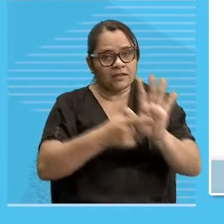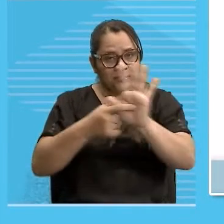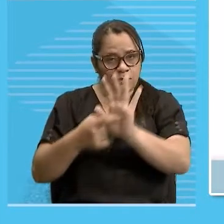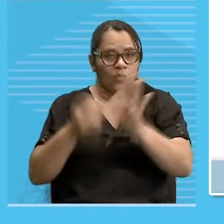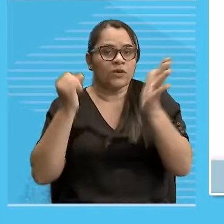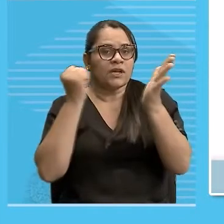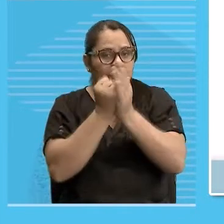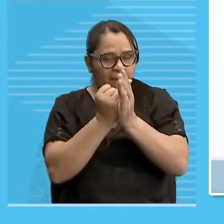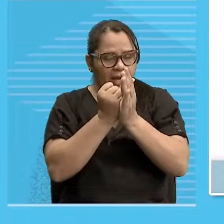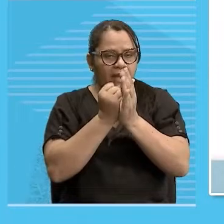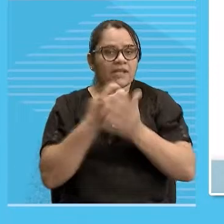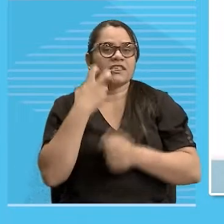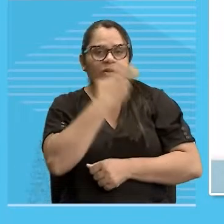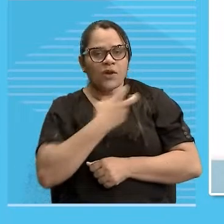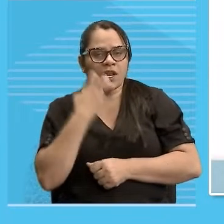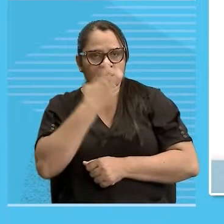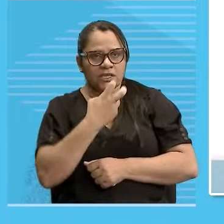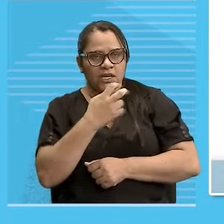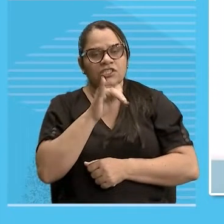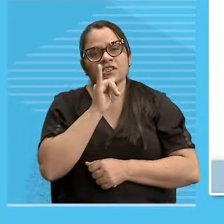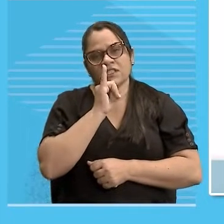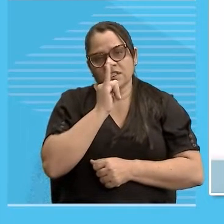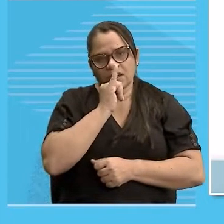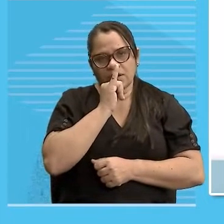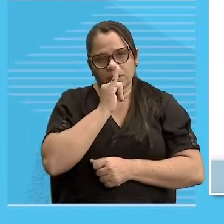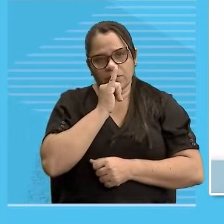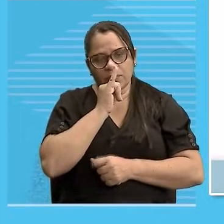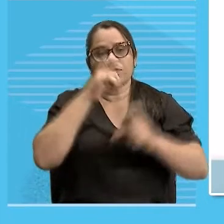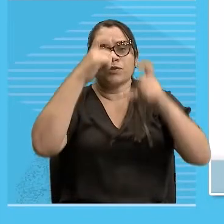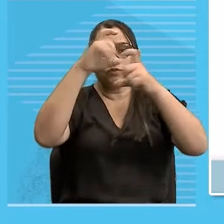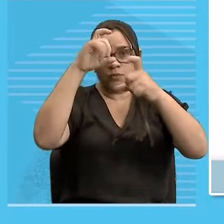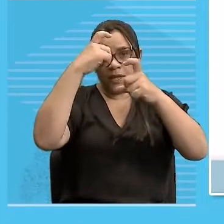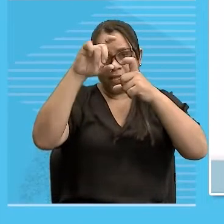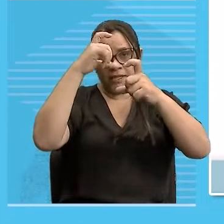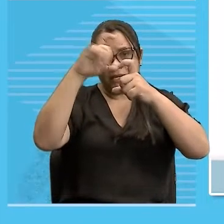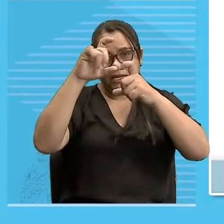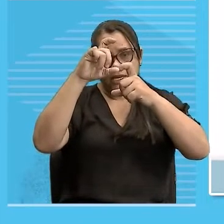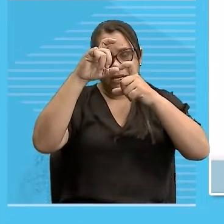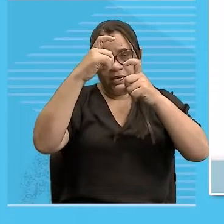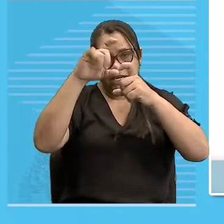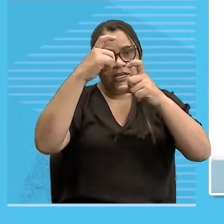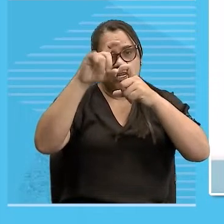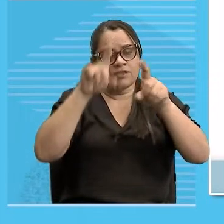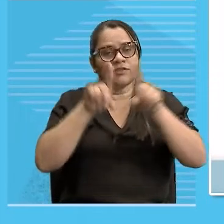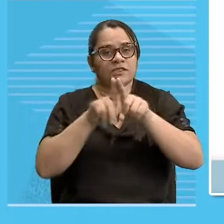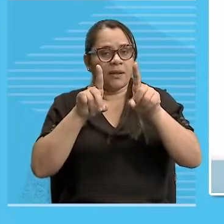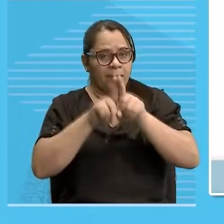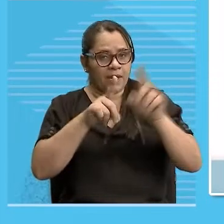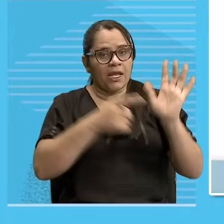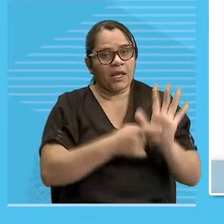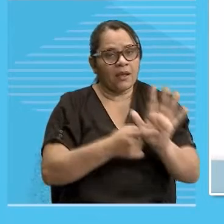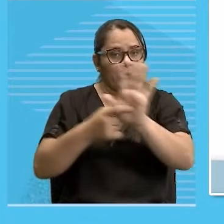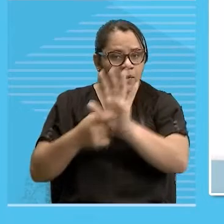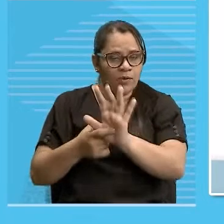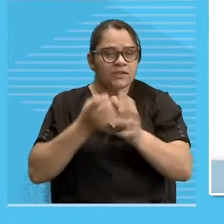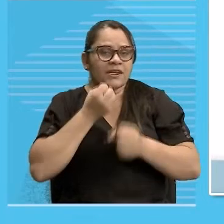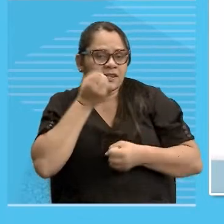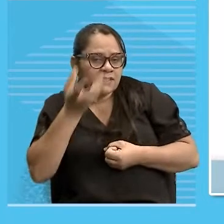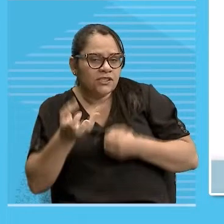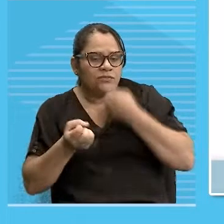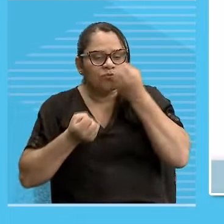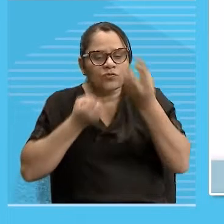marcas de oralidade. Por exemplo, os quadrinhos, nas tirinhas, você tem muitas interjeições,